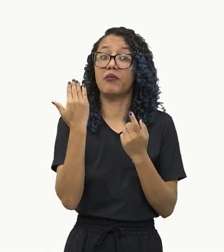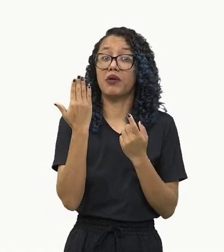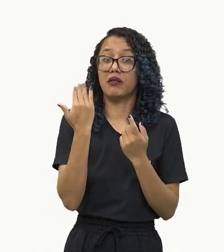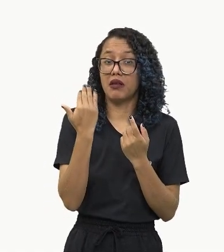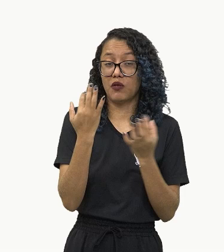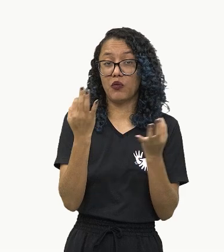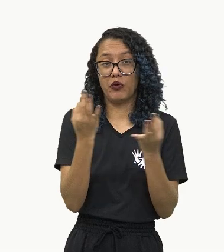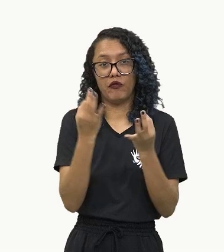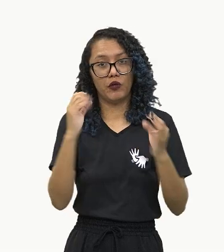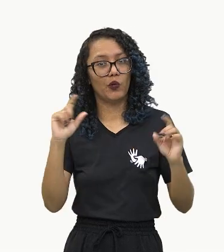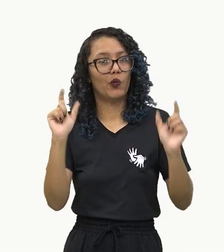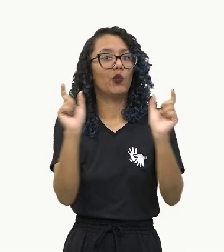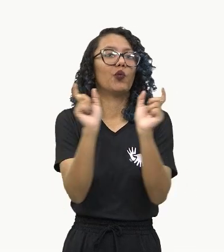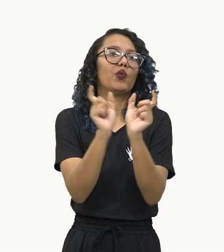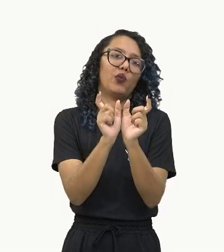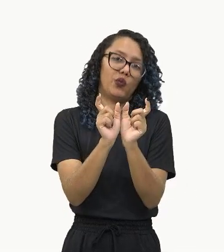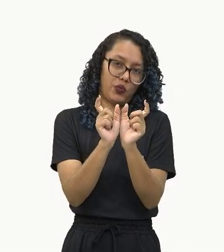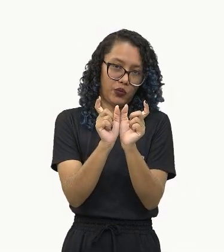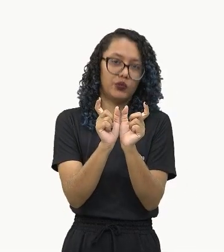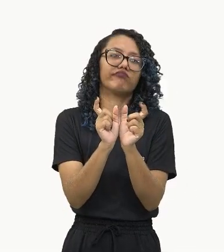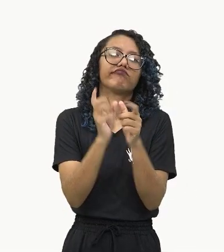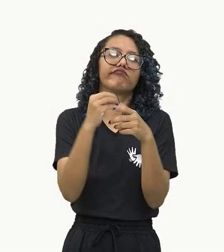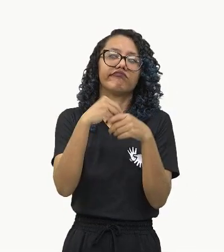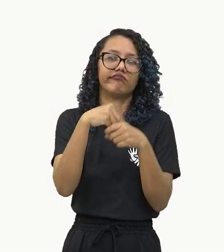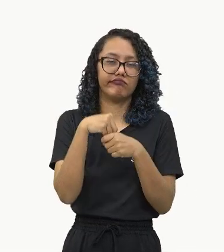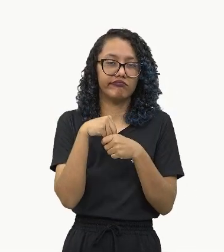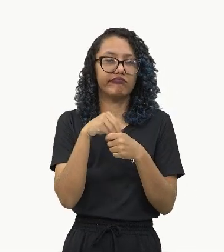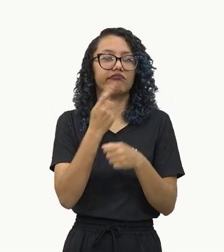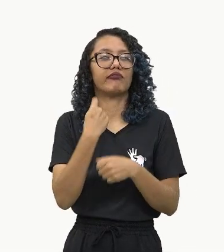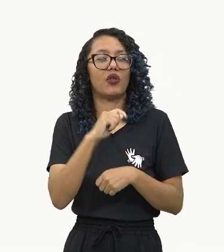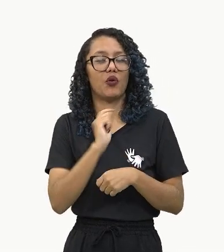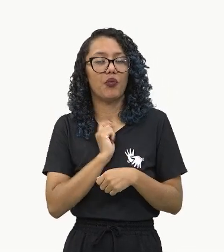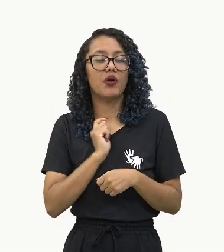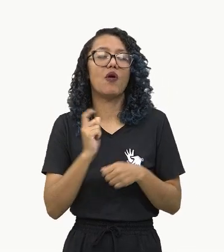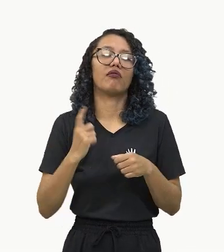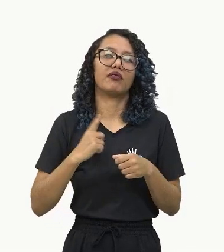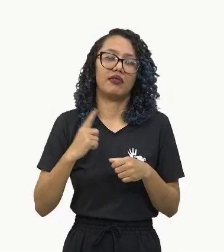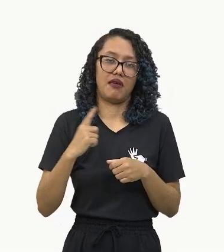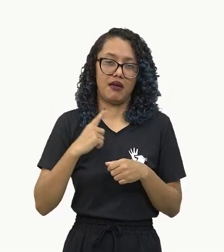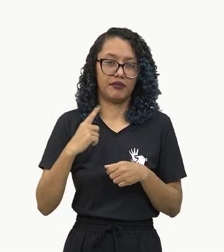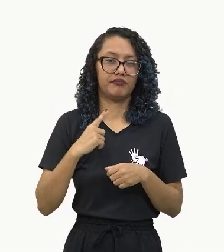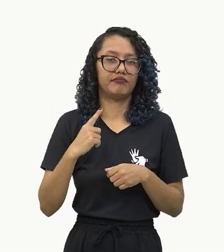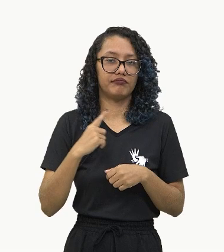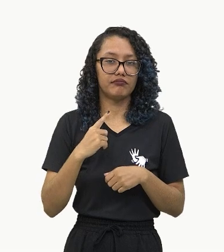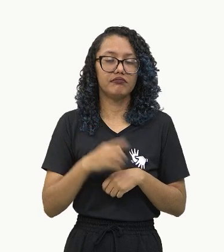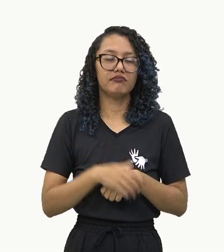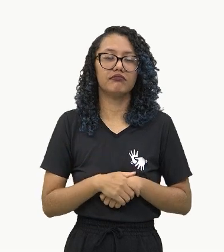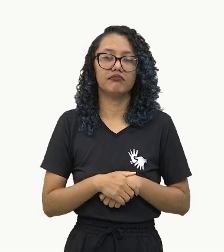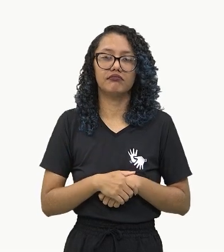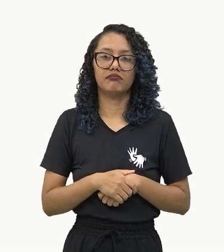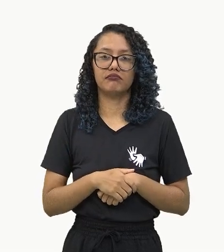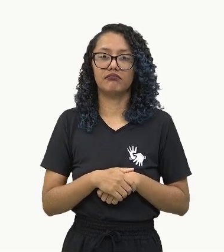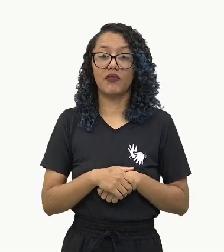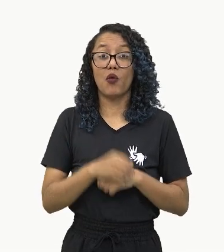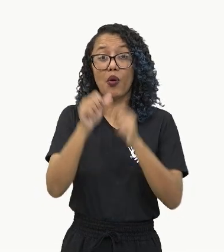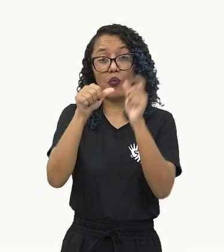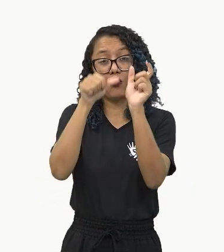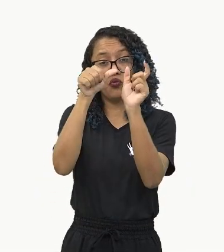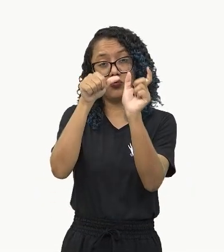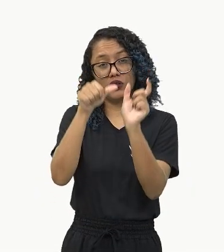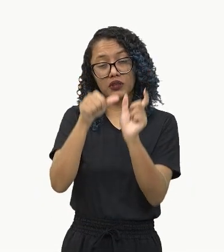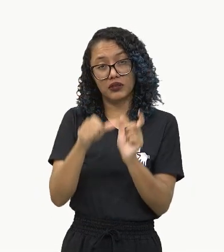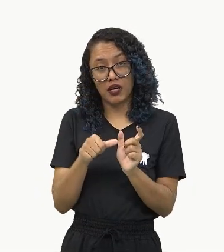Sim. Na língua espanhola, o pretérito perfeito composto é uma conjugação de 2